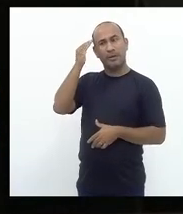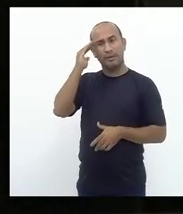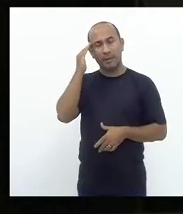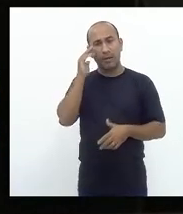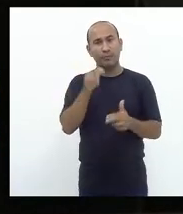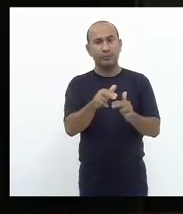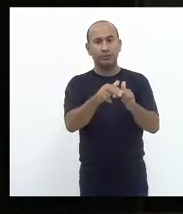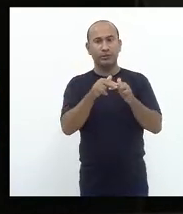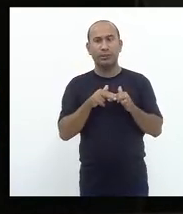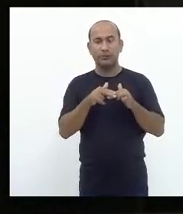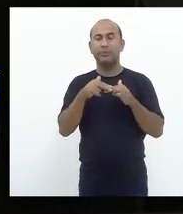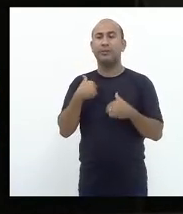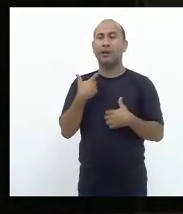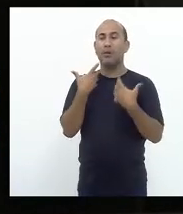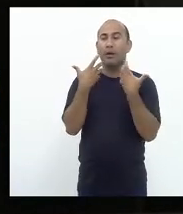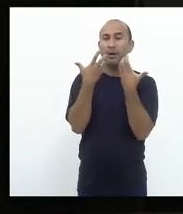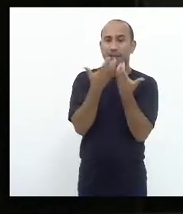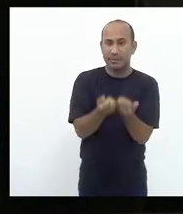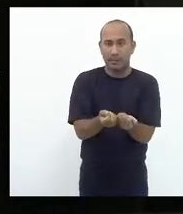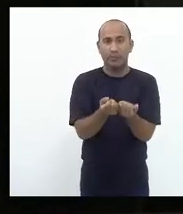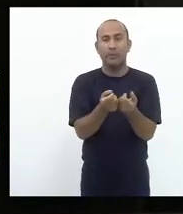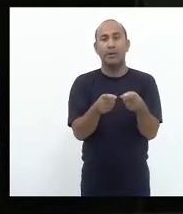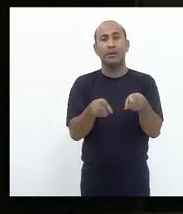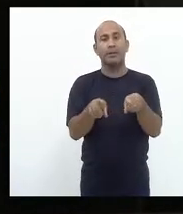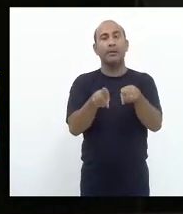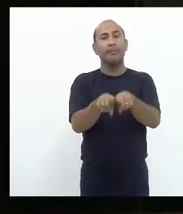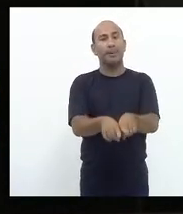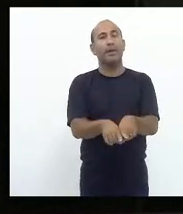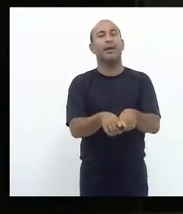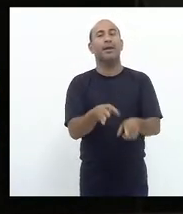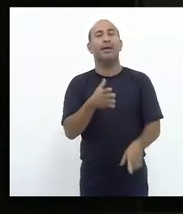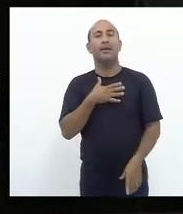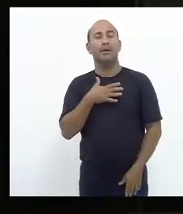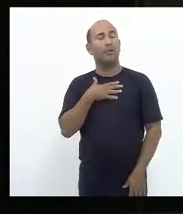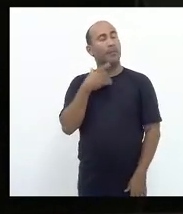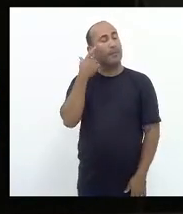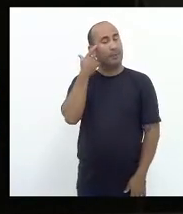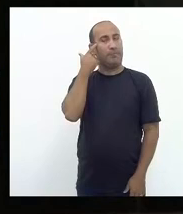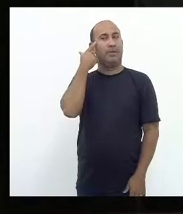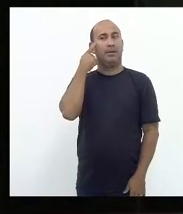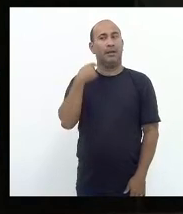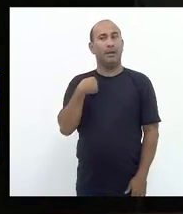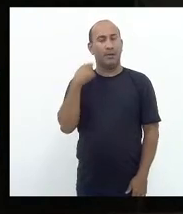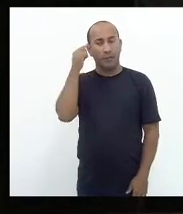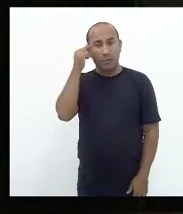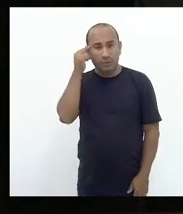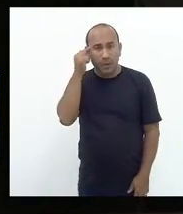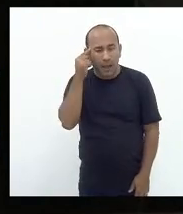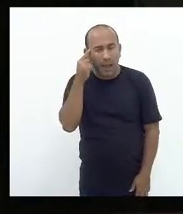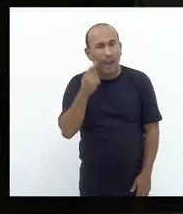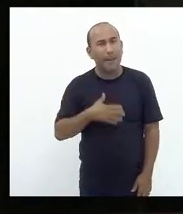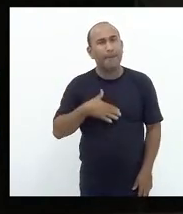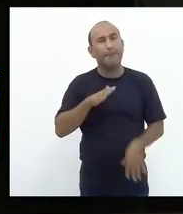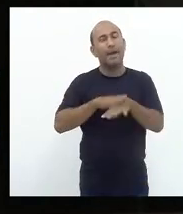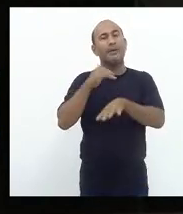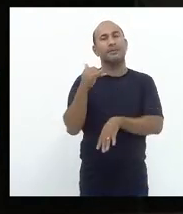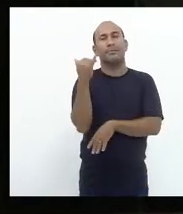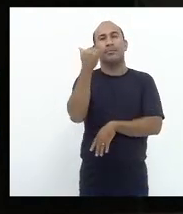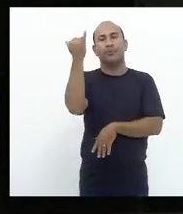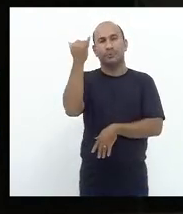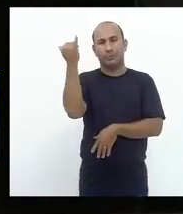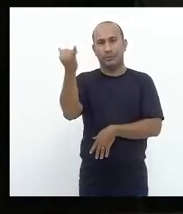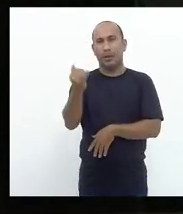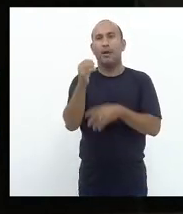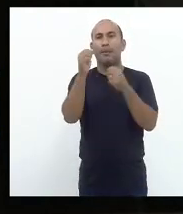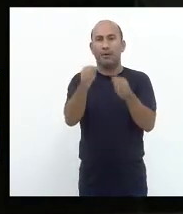acordo com as demandas que eu recebo e de acordo com a minha consciência, que eu acho que é um dos itens mais importantes também